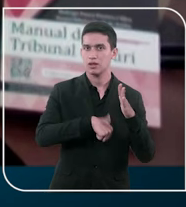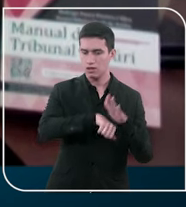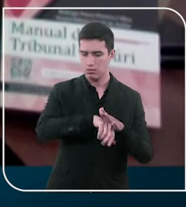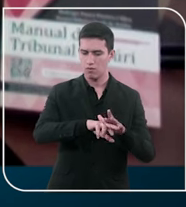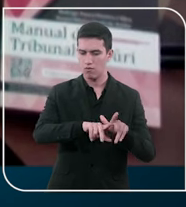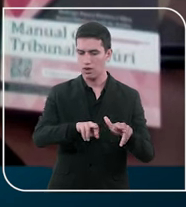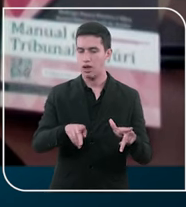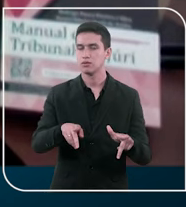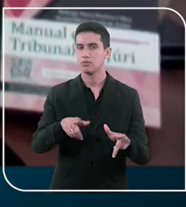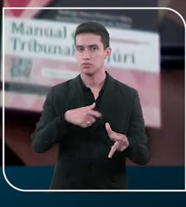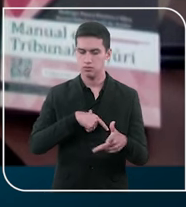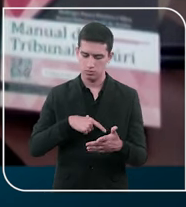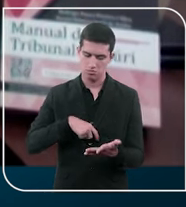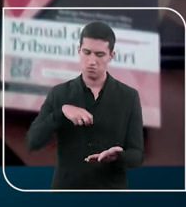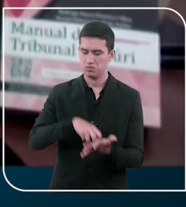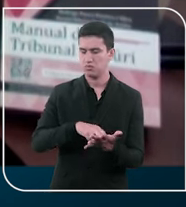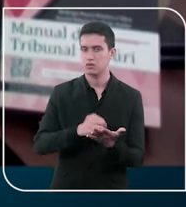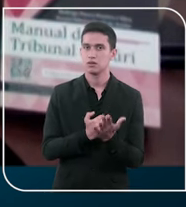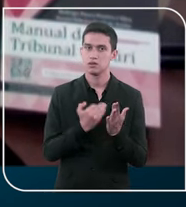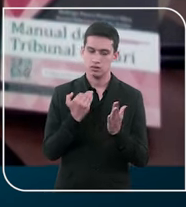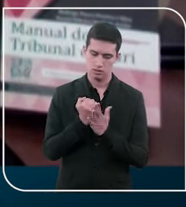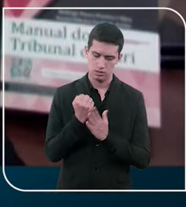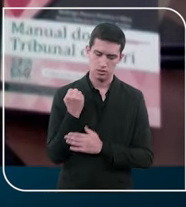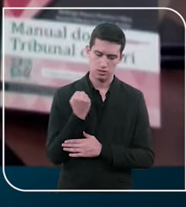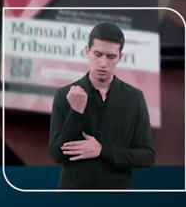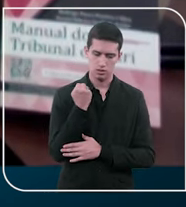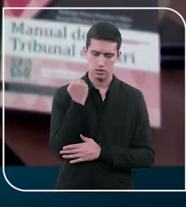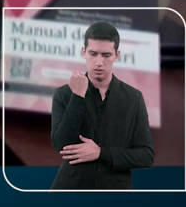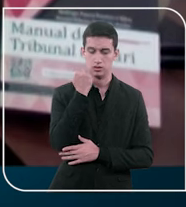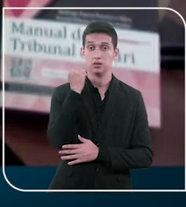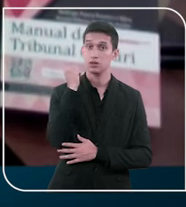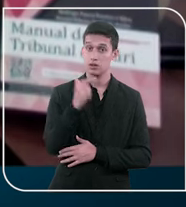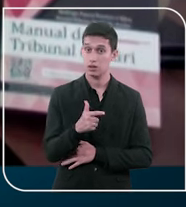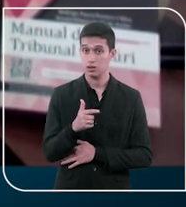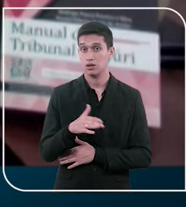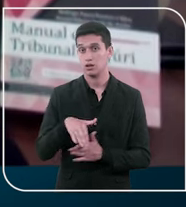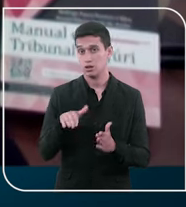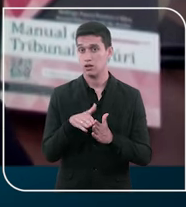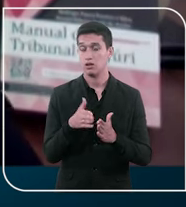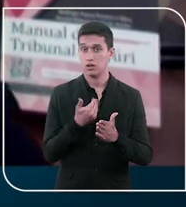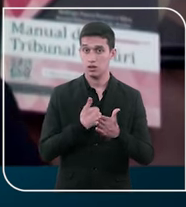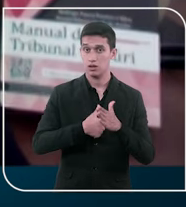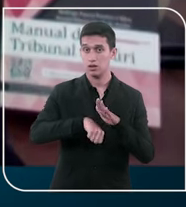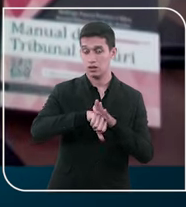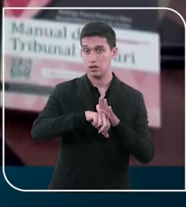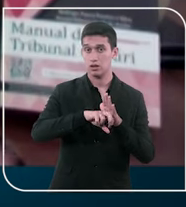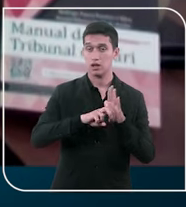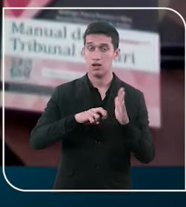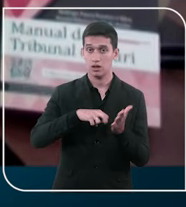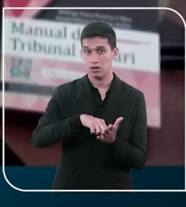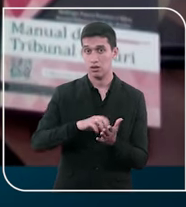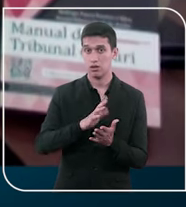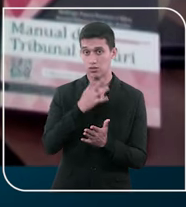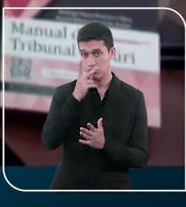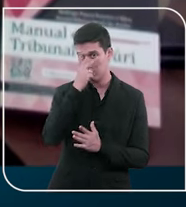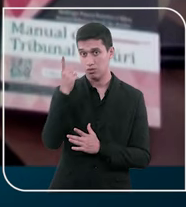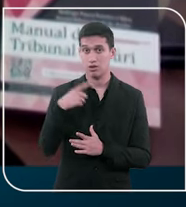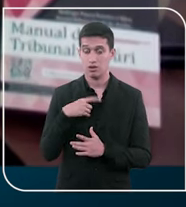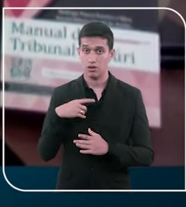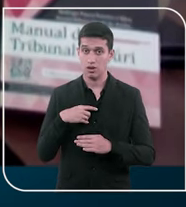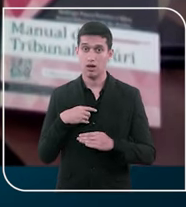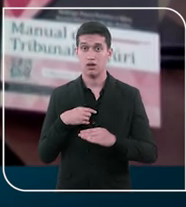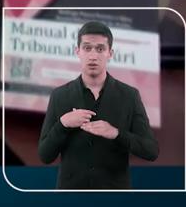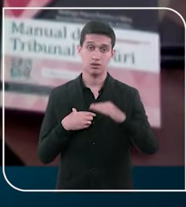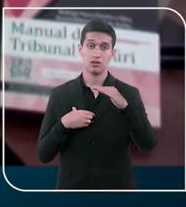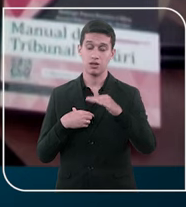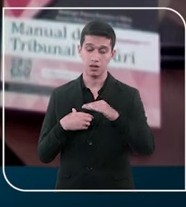crimes patrimoniais, são punidos com uma maior gravidade do que os crimes cometidos por pessoas que têm uma